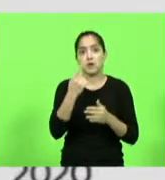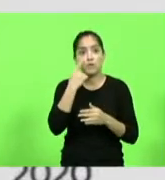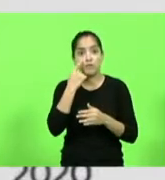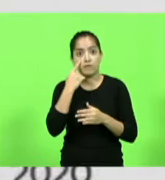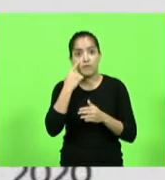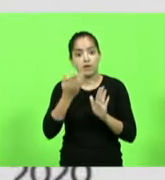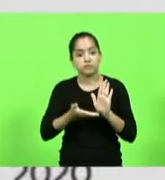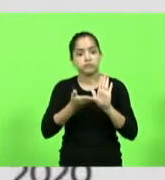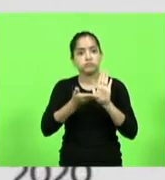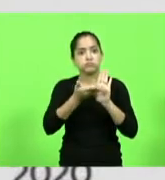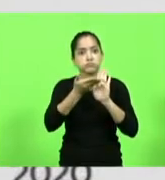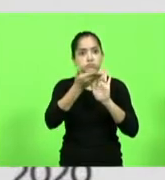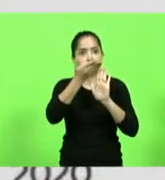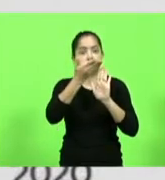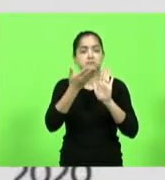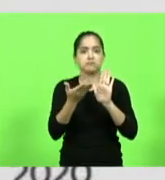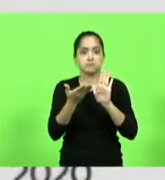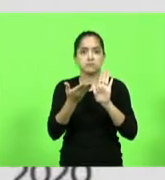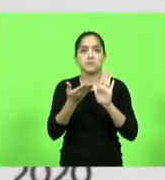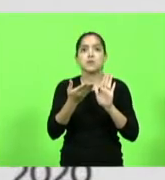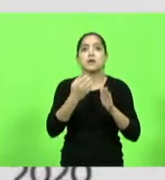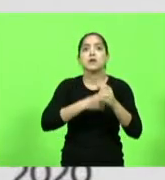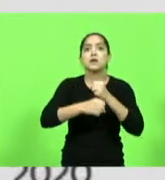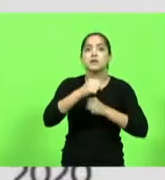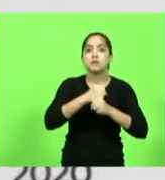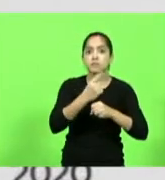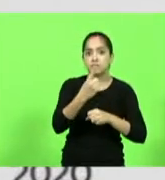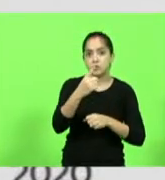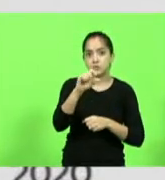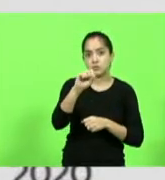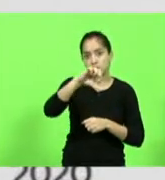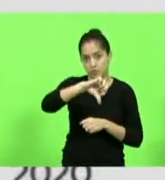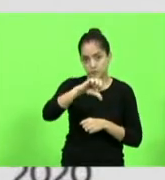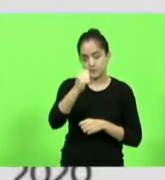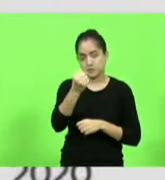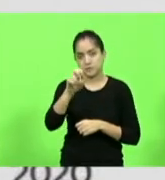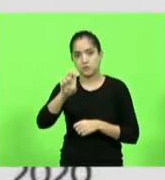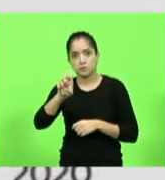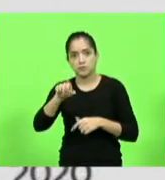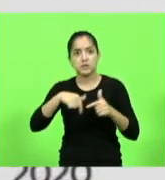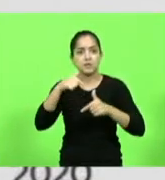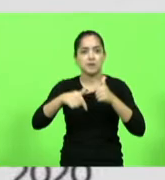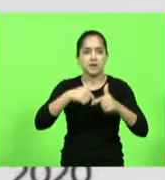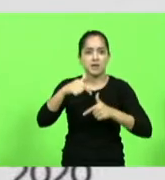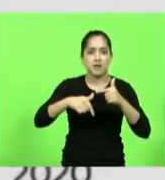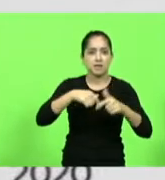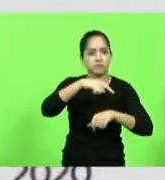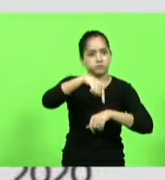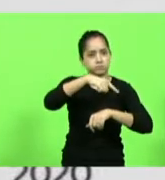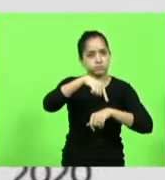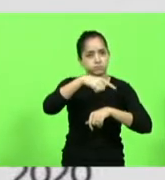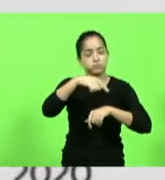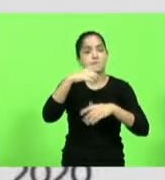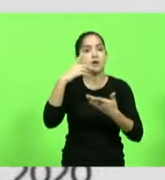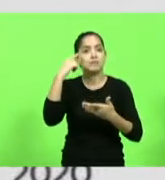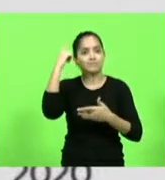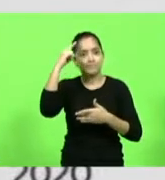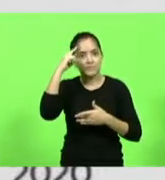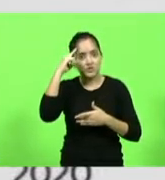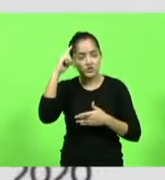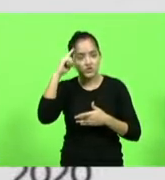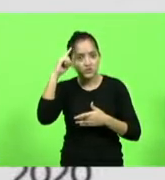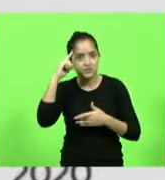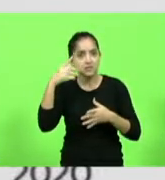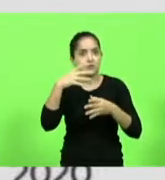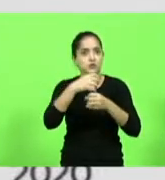aumentado sistematicamente. Em 1985, nós trabalhávamos, em média, 76 dias para pagar impostos,